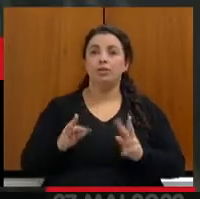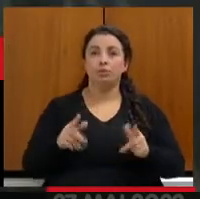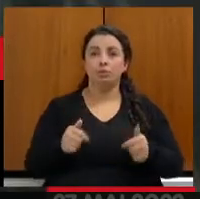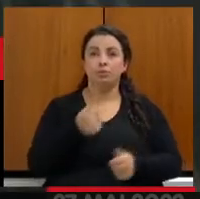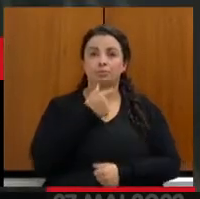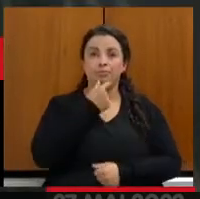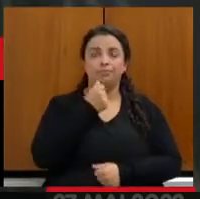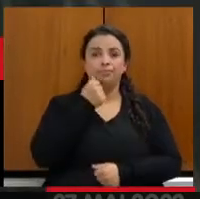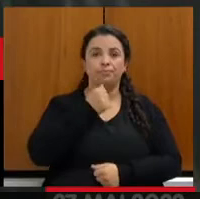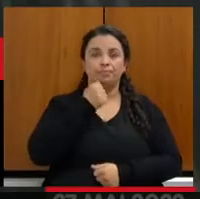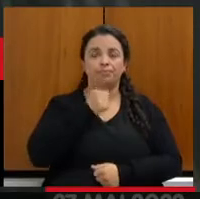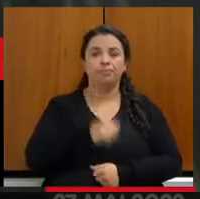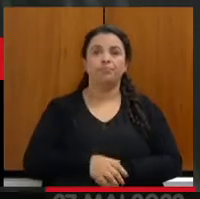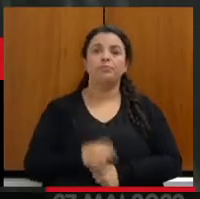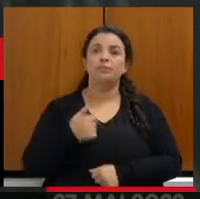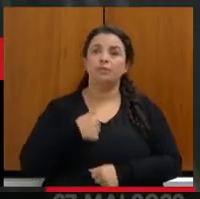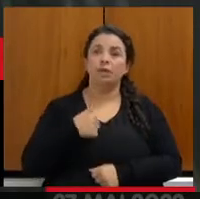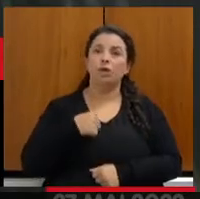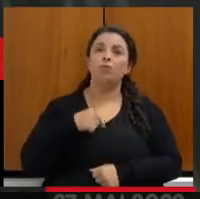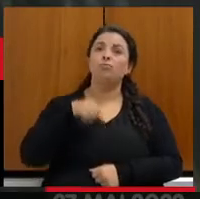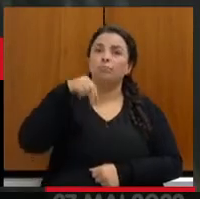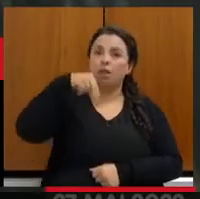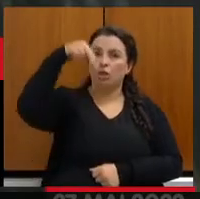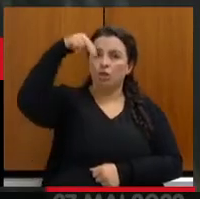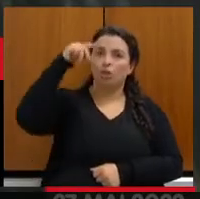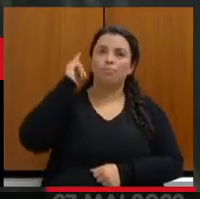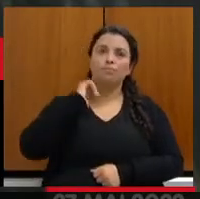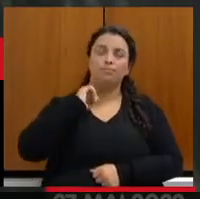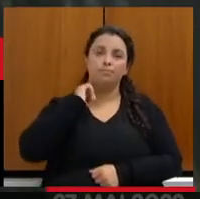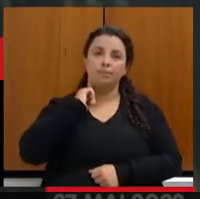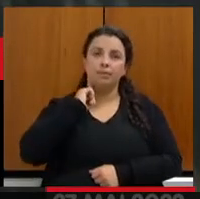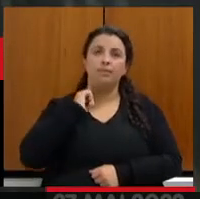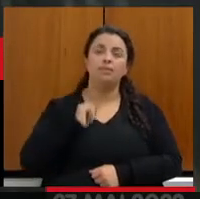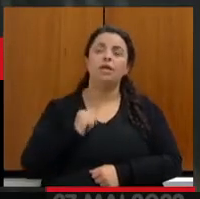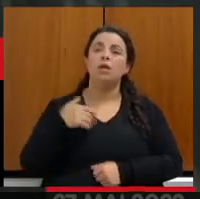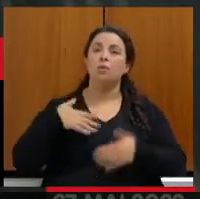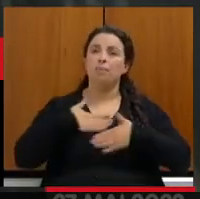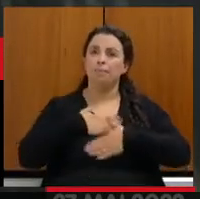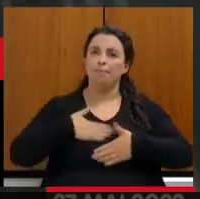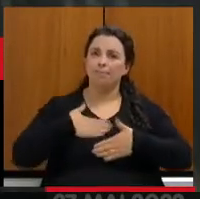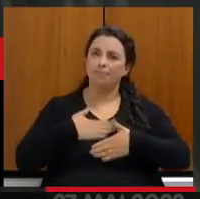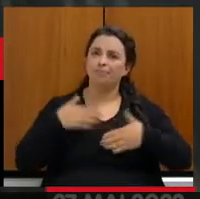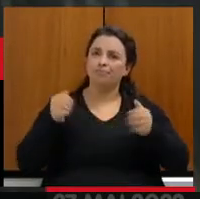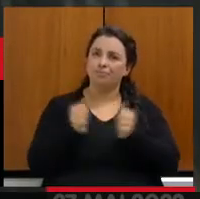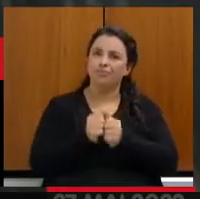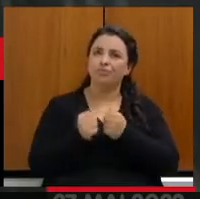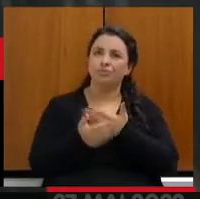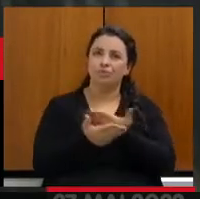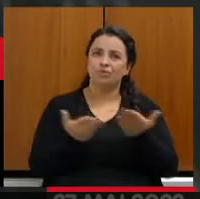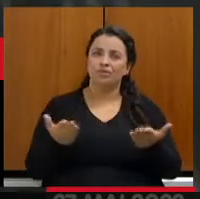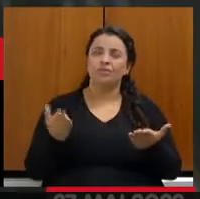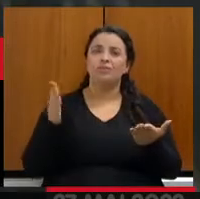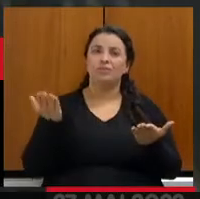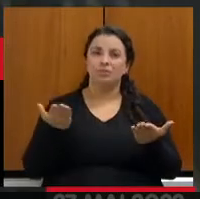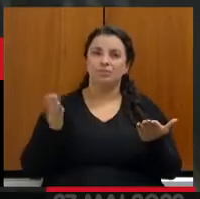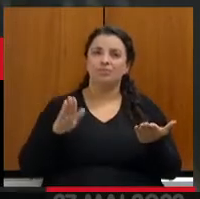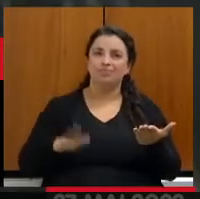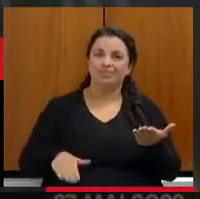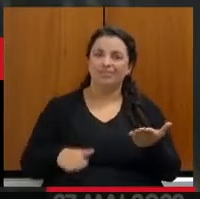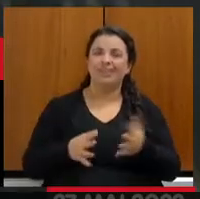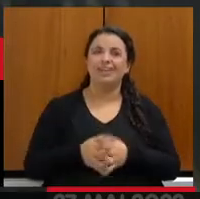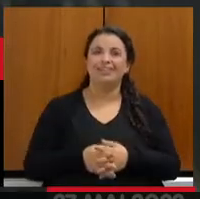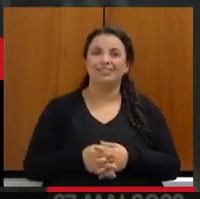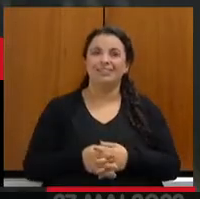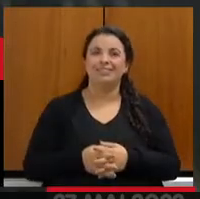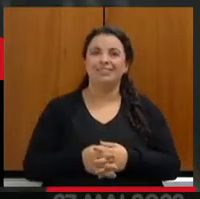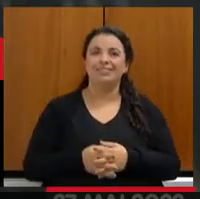e todas é eu venho lá do norte de Minas é um prazer enorme estar aqui com vocês nessa tarde obrigado aí as